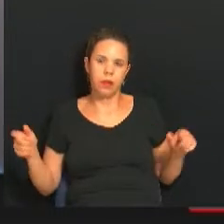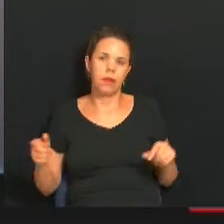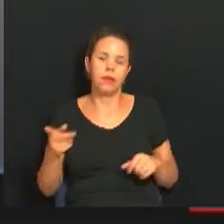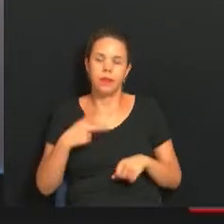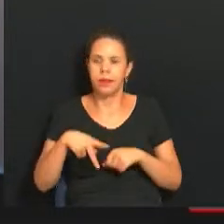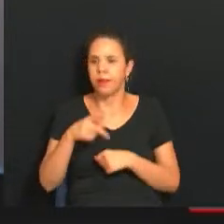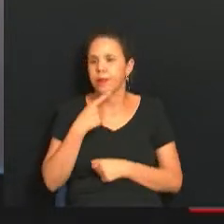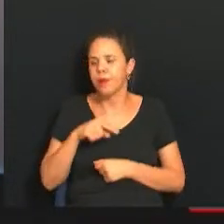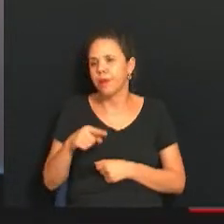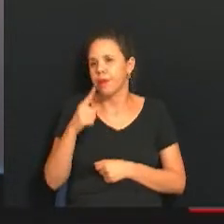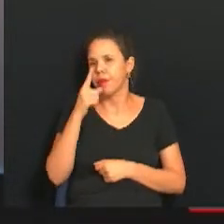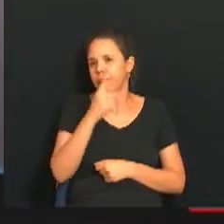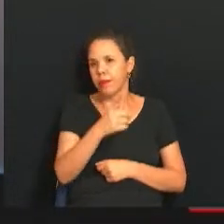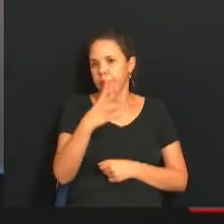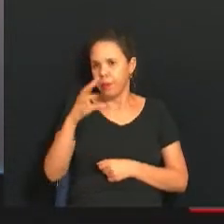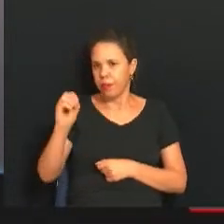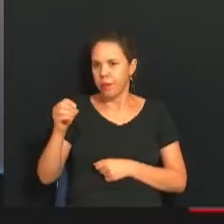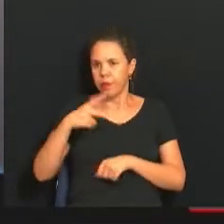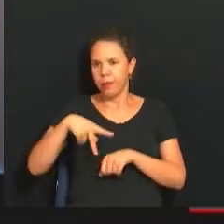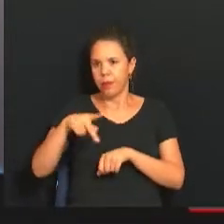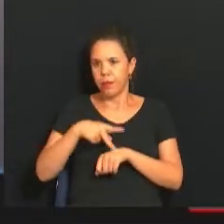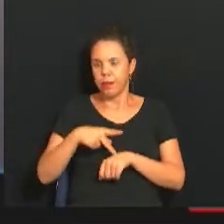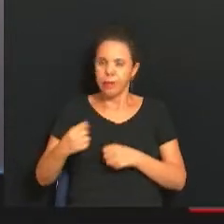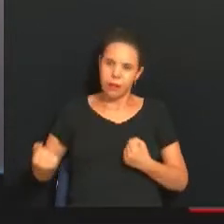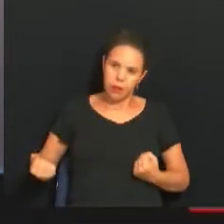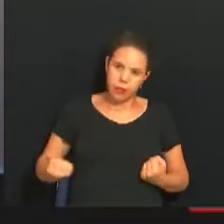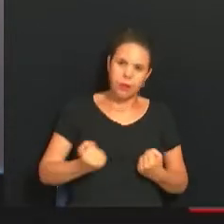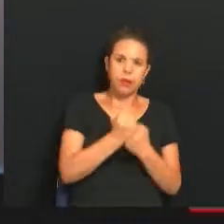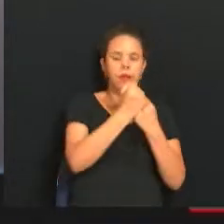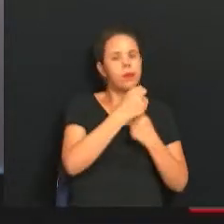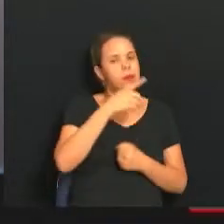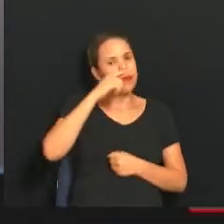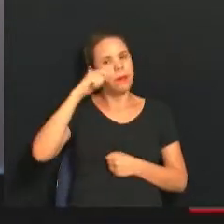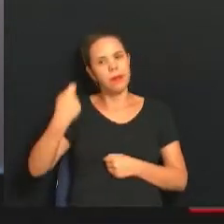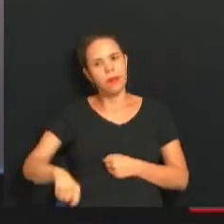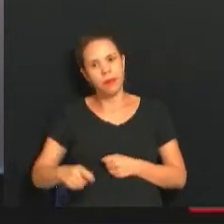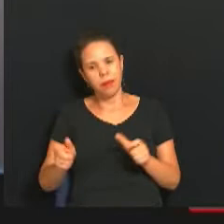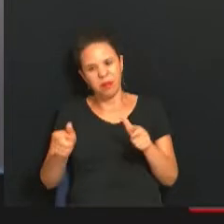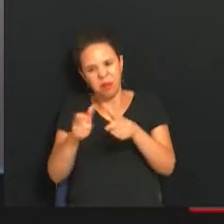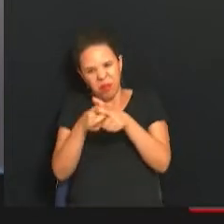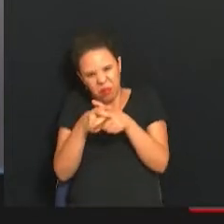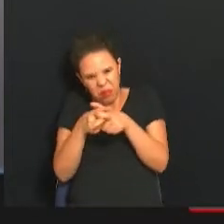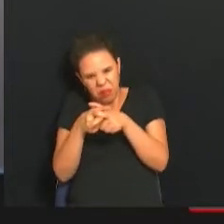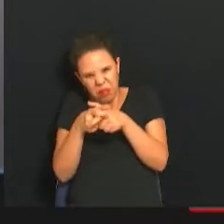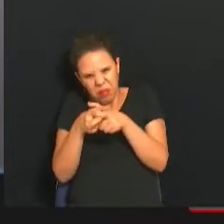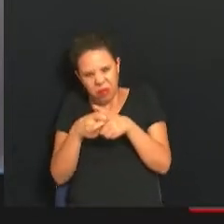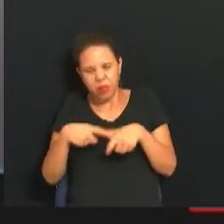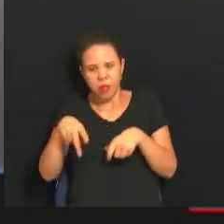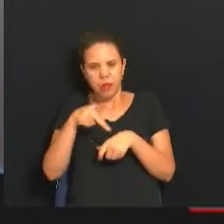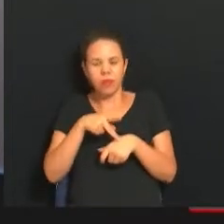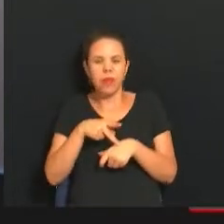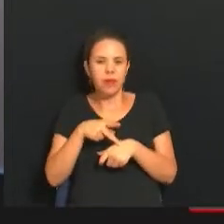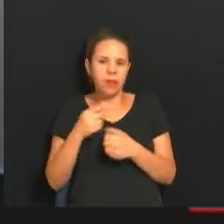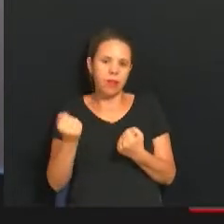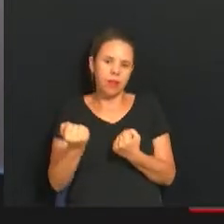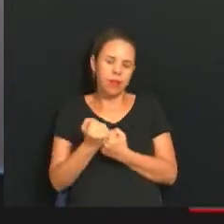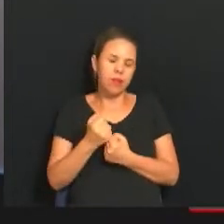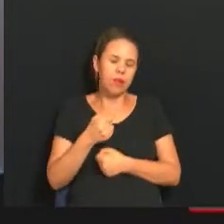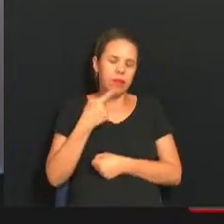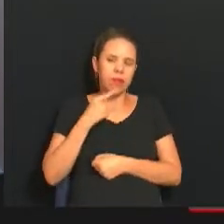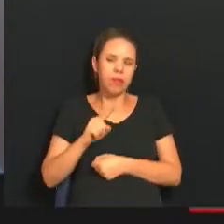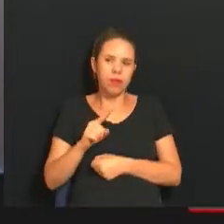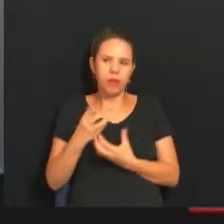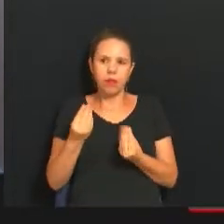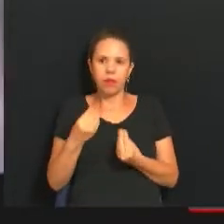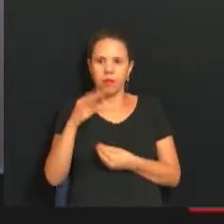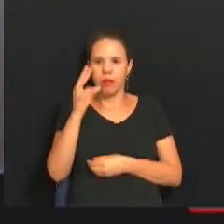de 140 países a favor da Ucrânia, poucos países a favor da Rússia e muitos países se abstendo, mais de 30 países